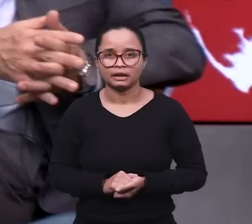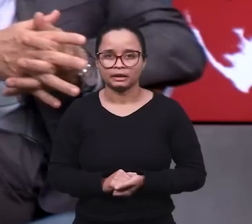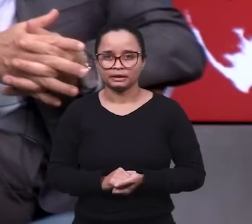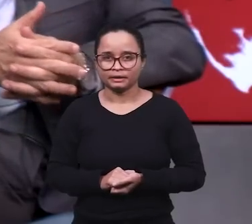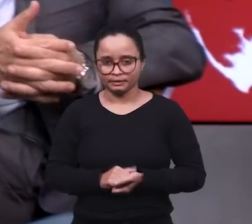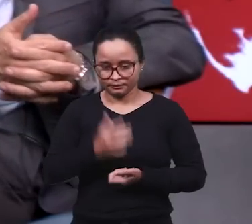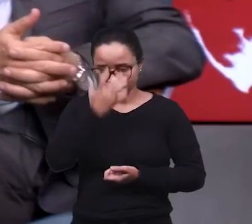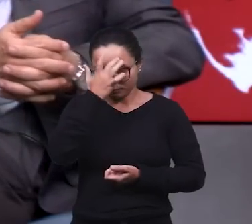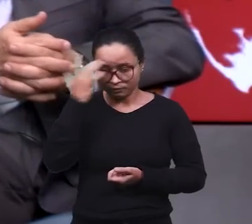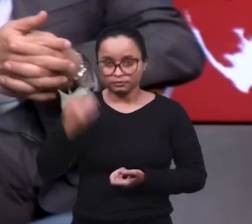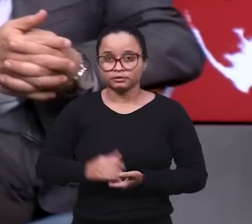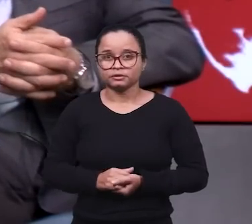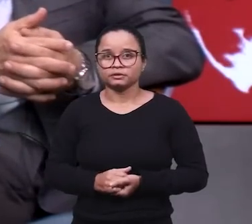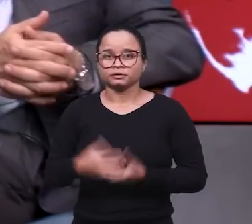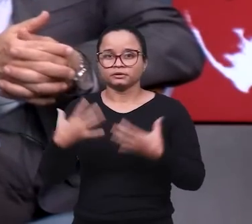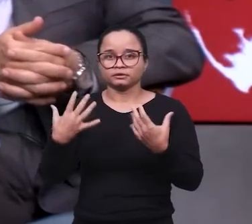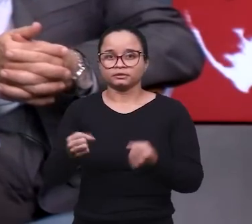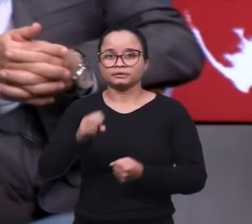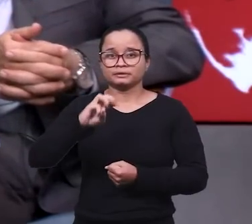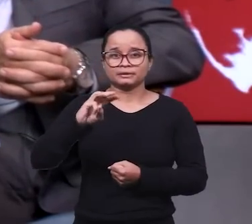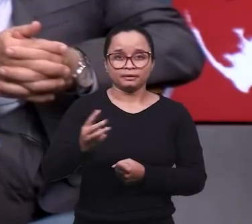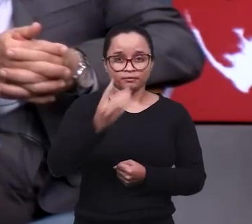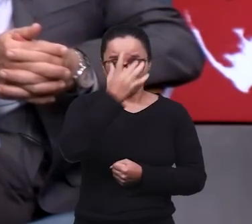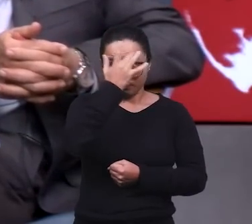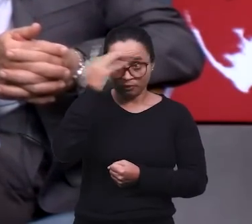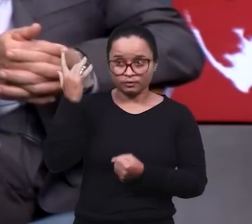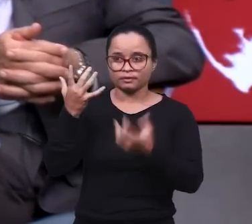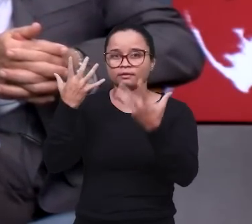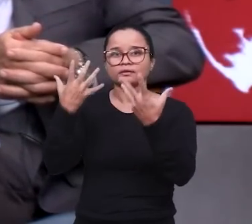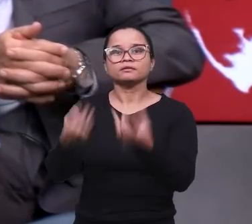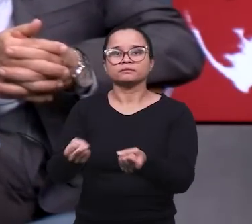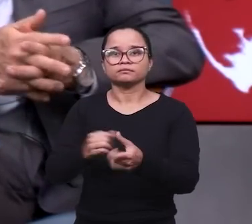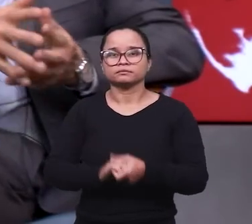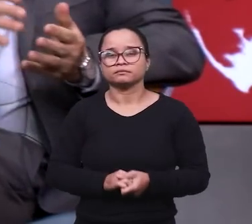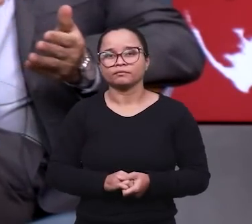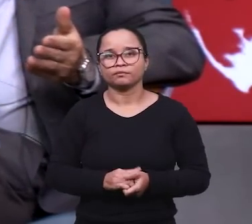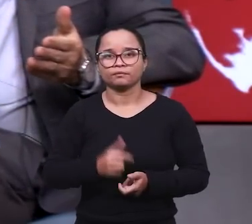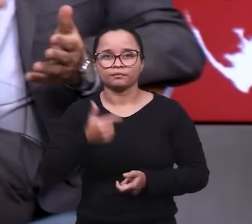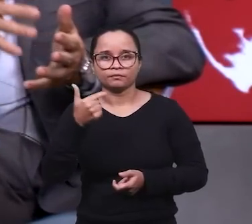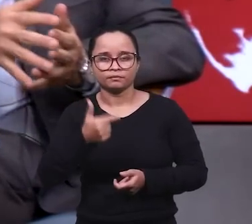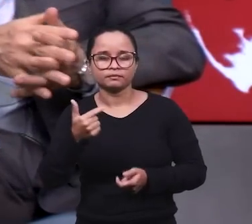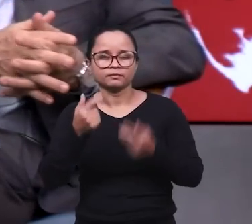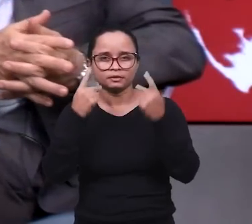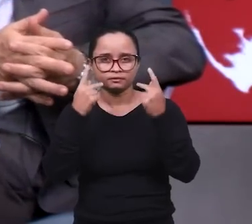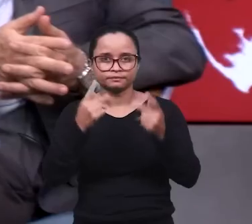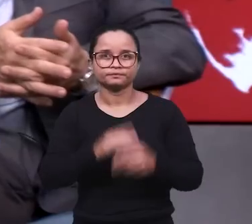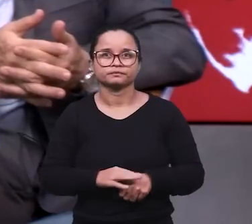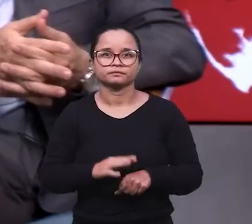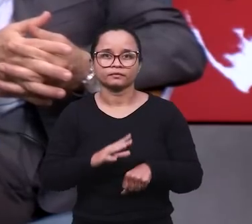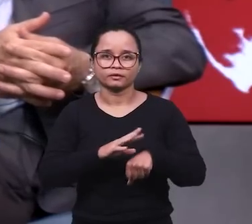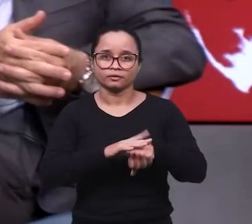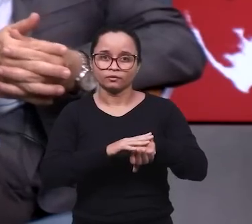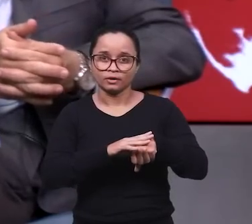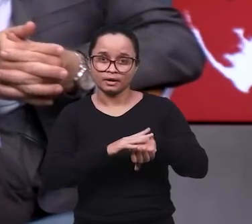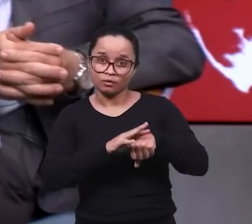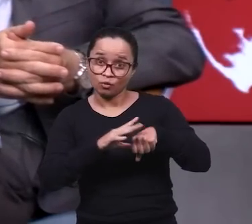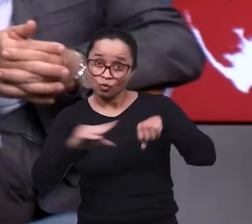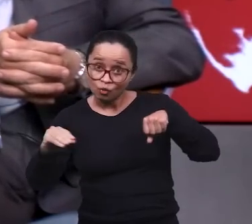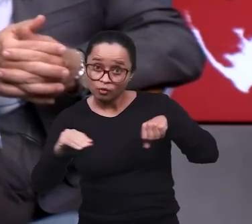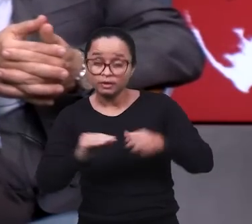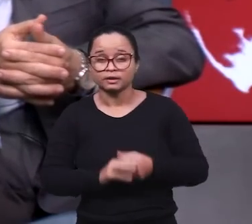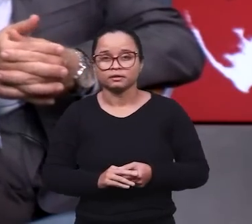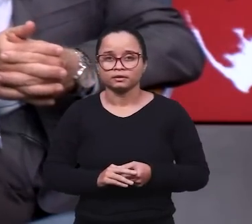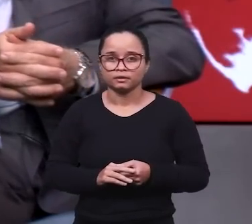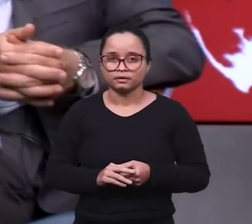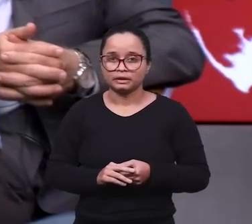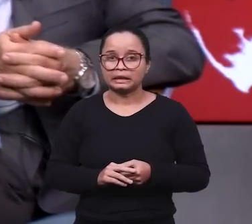a conversão em torno de 3.000 pessoas. A segunda mensagem, que foi a cura do coxo